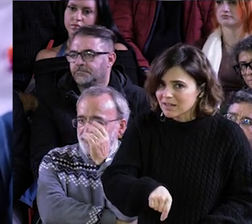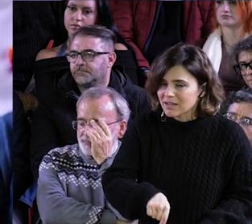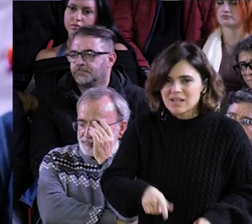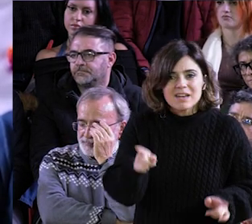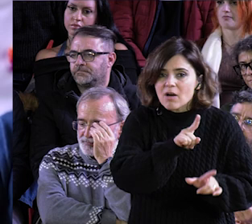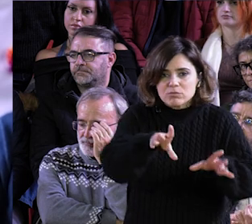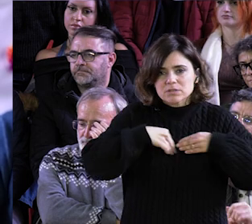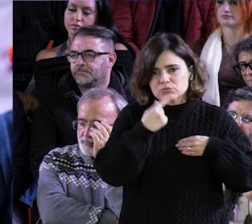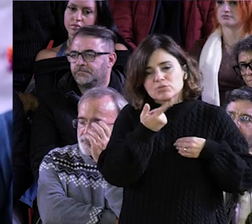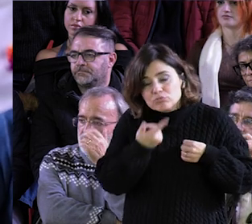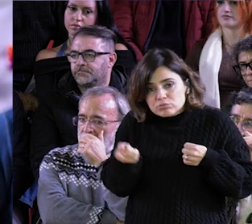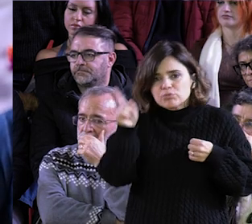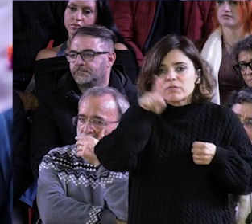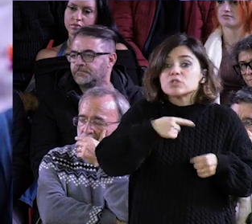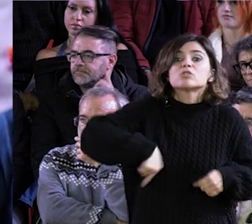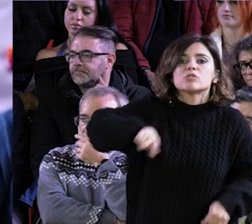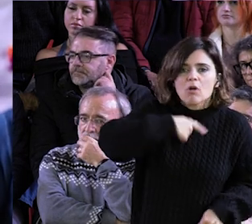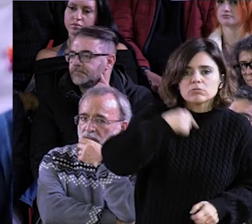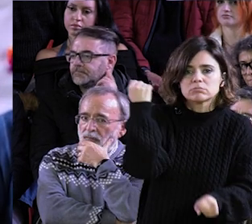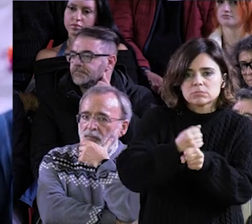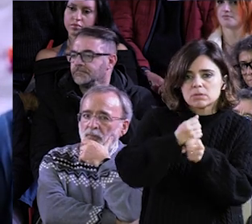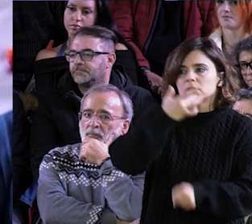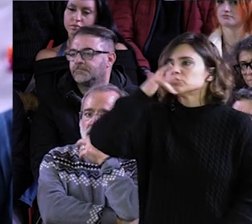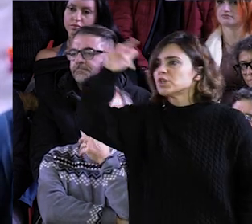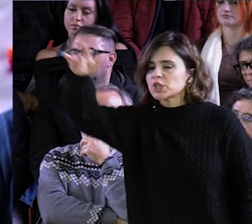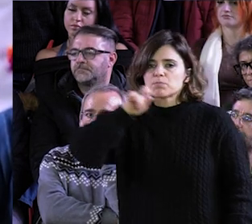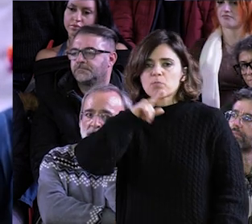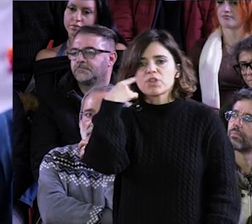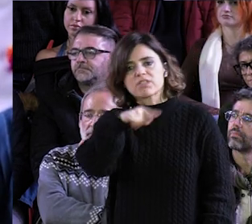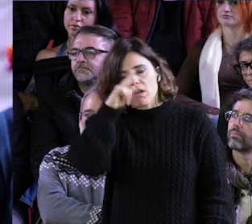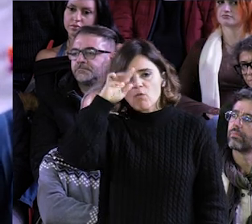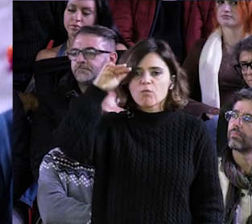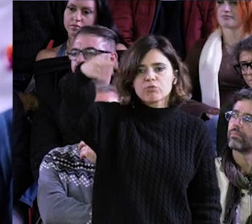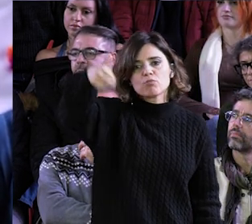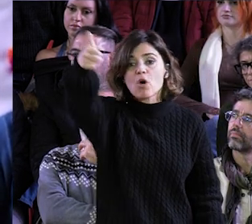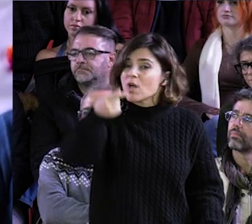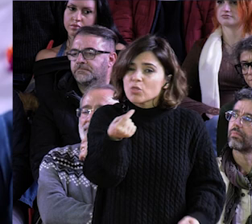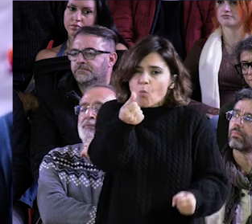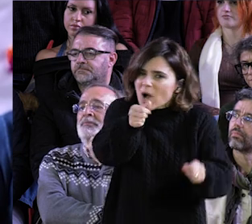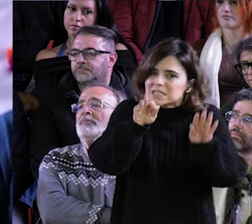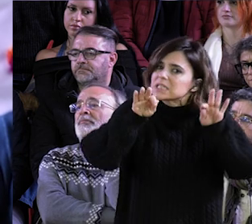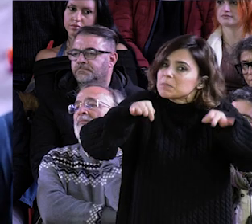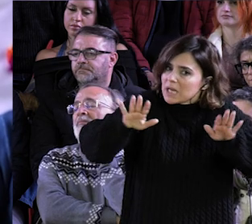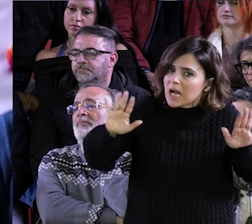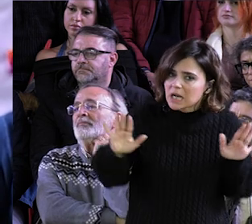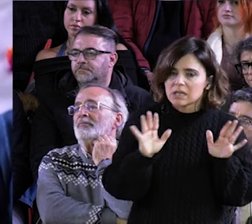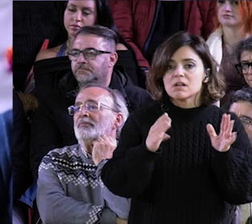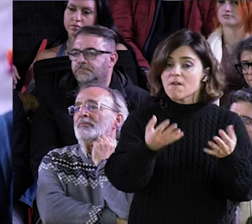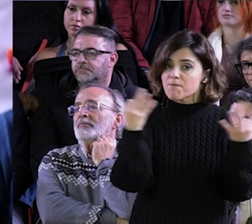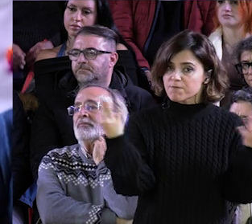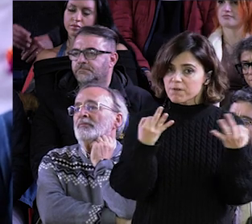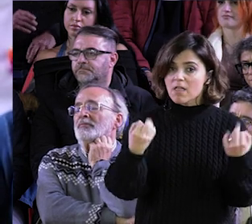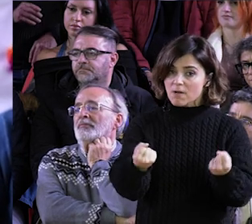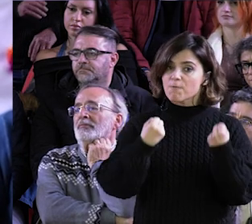digam novamente que temos que emigrar para ter um futuro. E estou quase a terminar, camaradas. Na verdade, a força